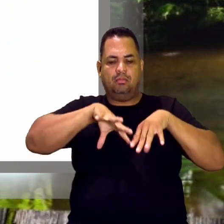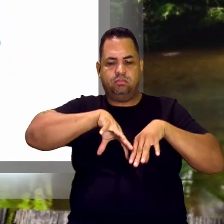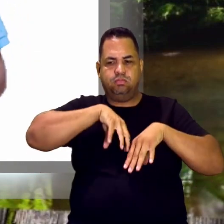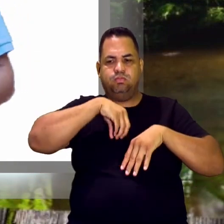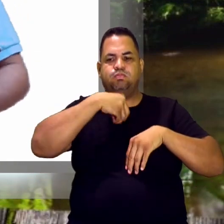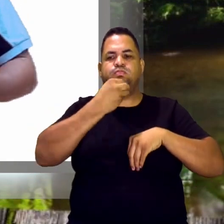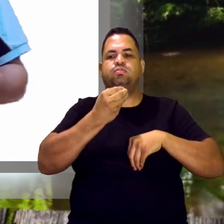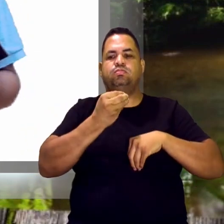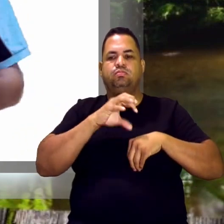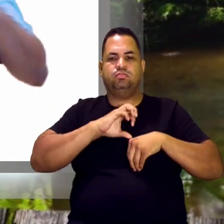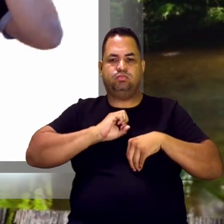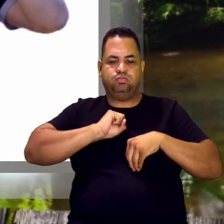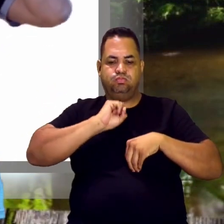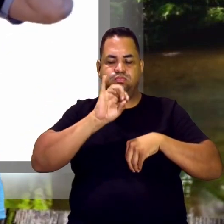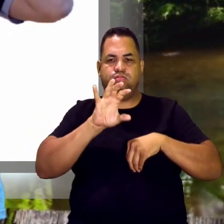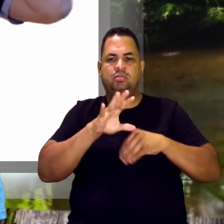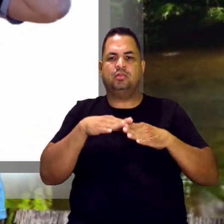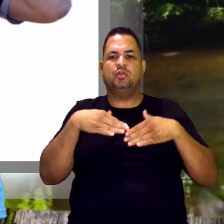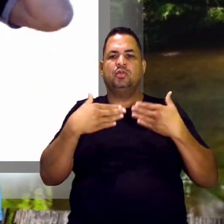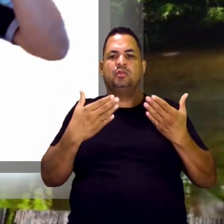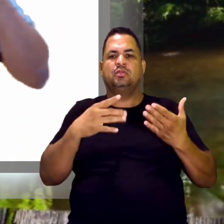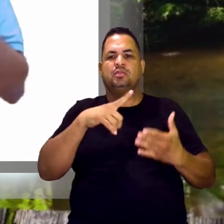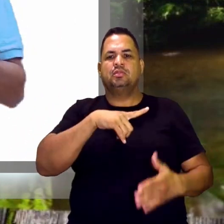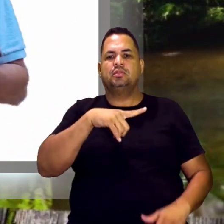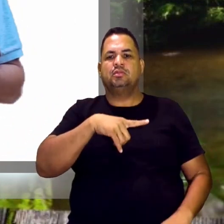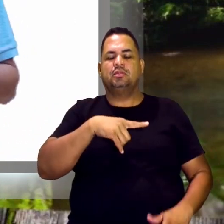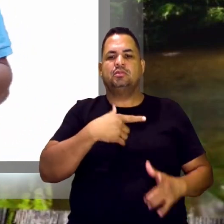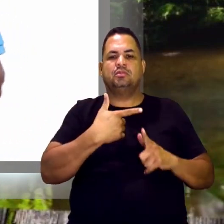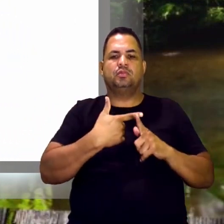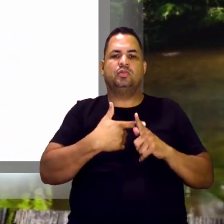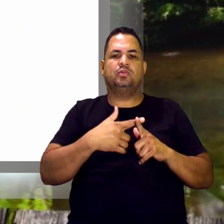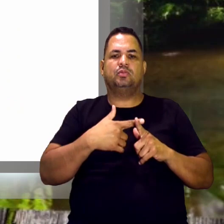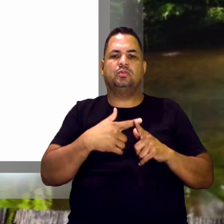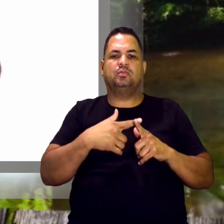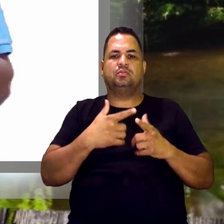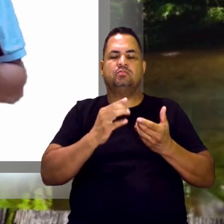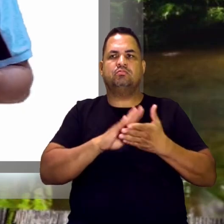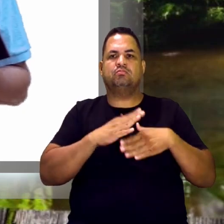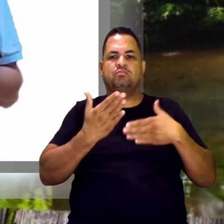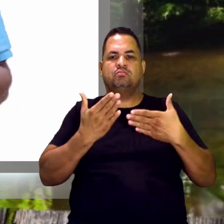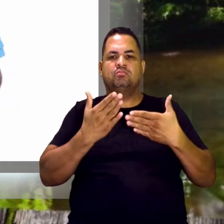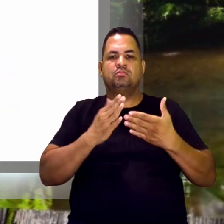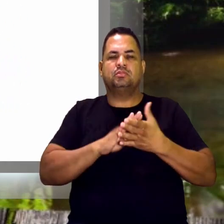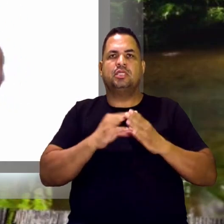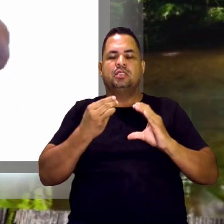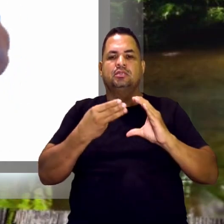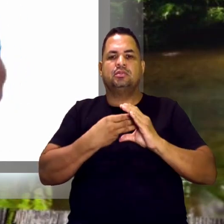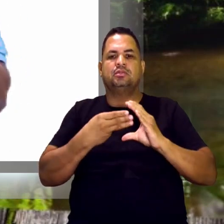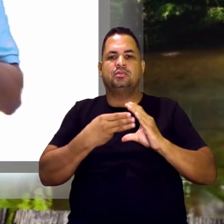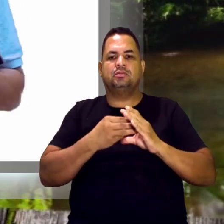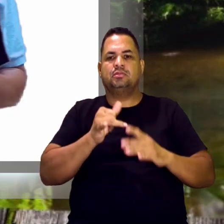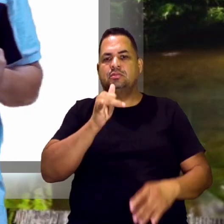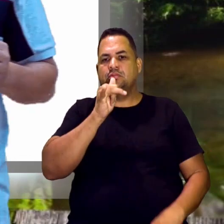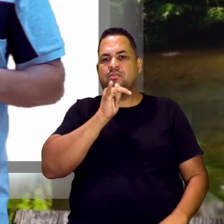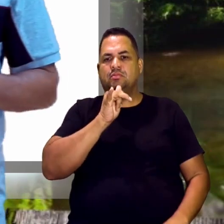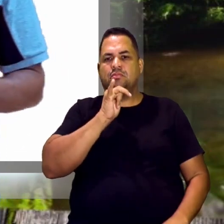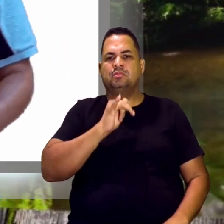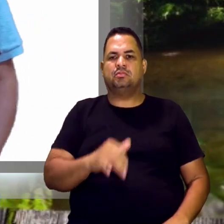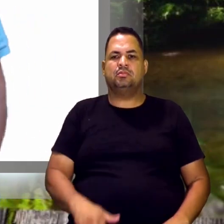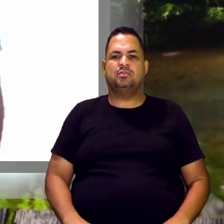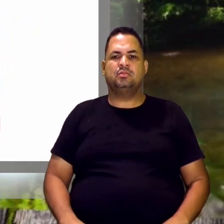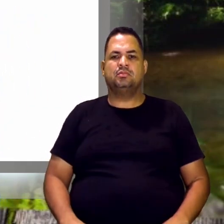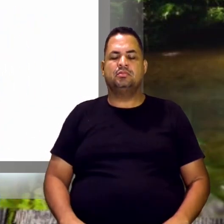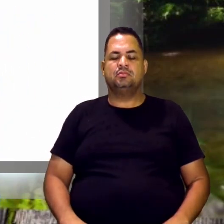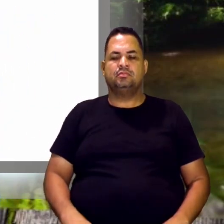retirado ali o tempo todo. Quando você tem algum problema no funcionamento dessas células, como, por exemplo,